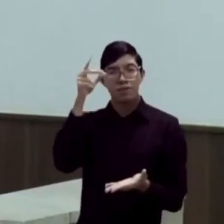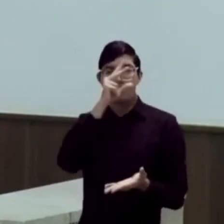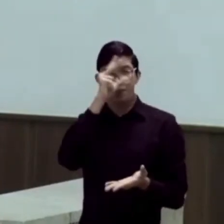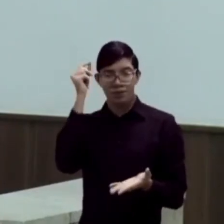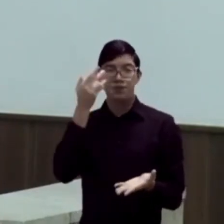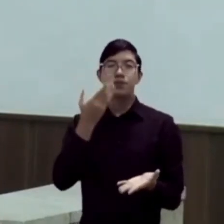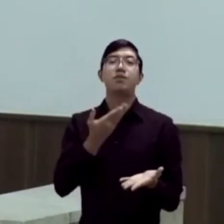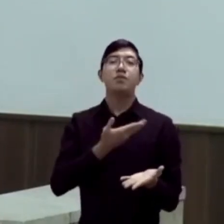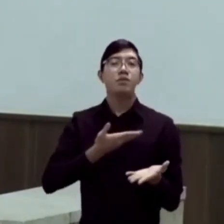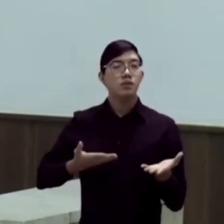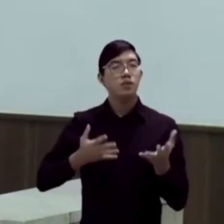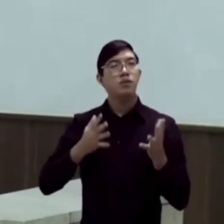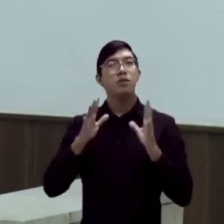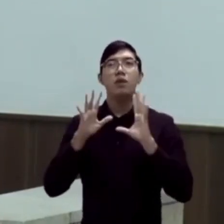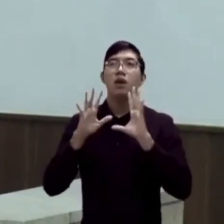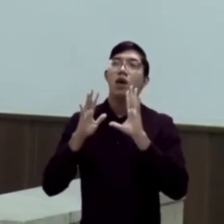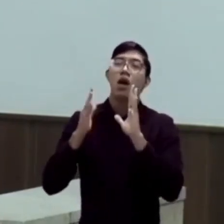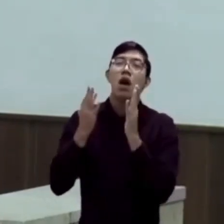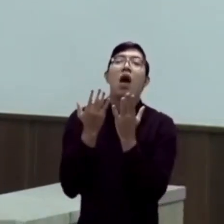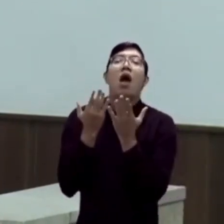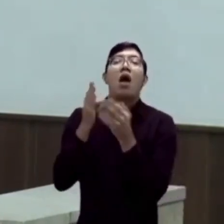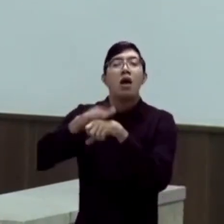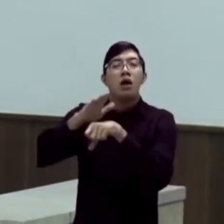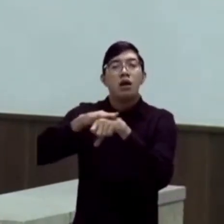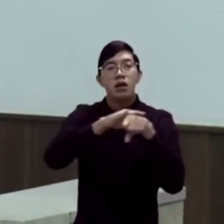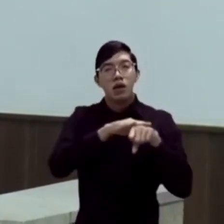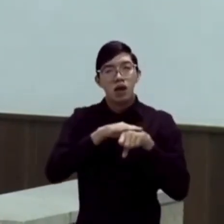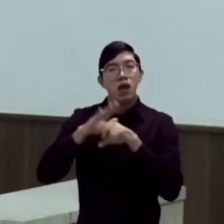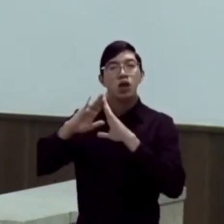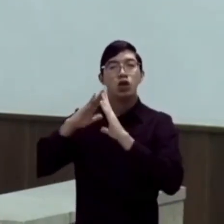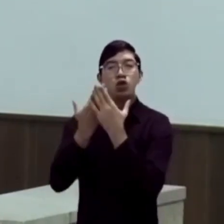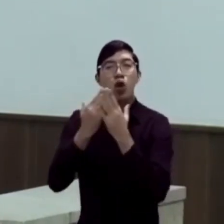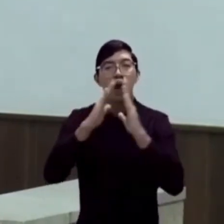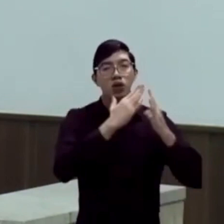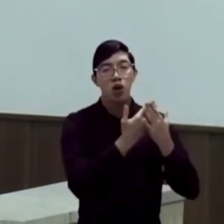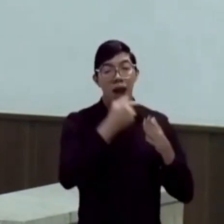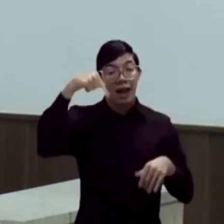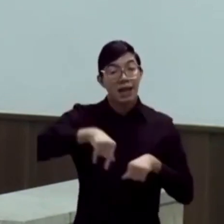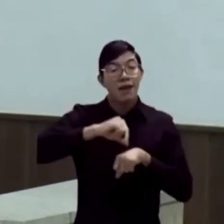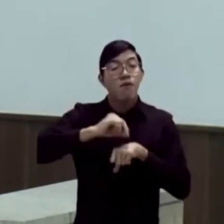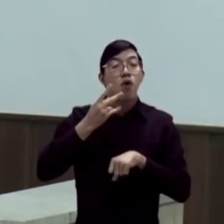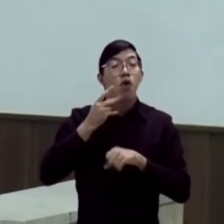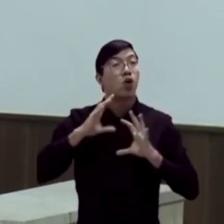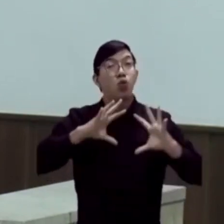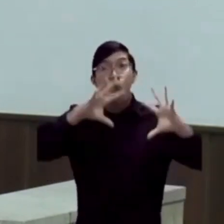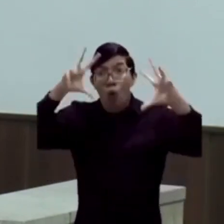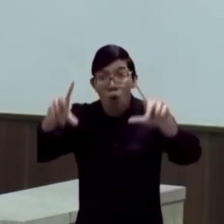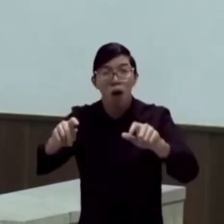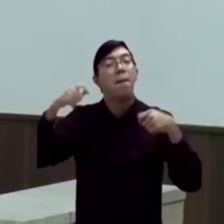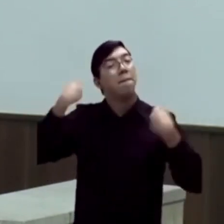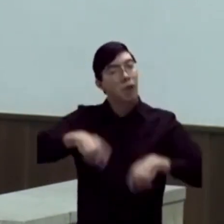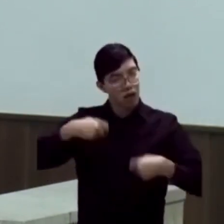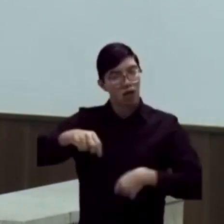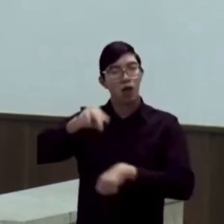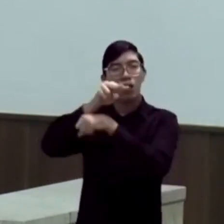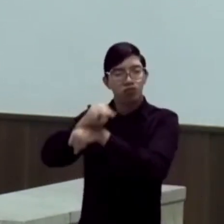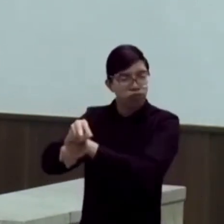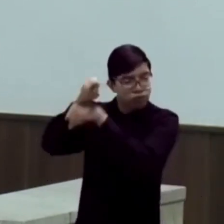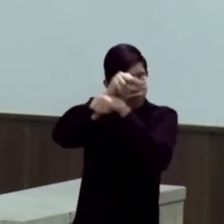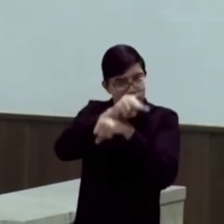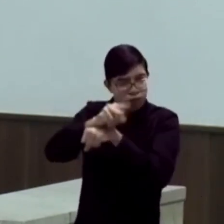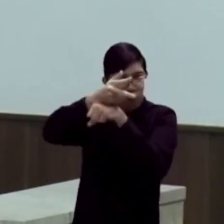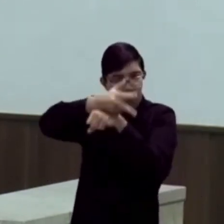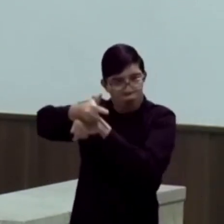de Fortaleza tenham essas câmeras de vídeo monitoramento, para que a gente possa cada vez mais ter